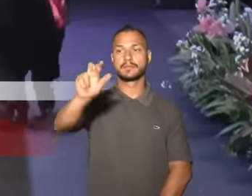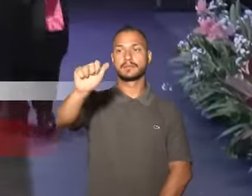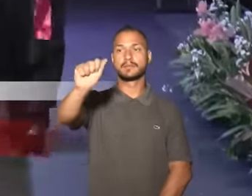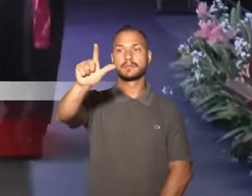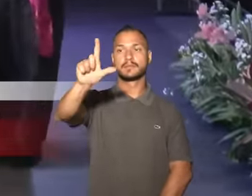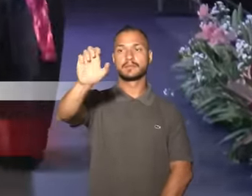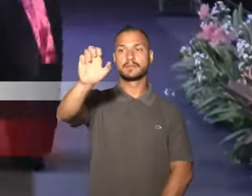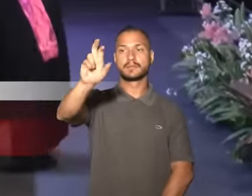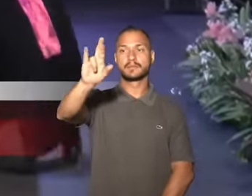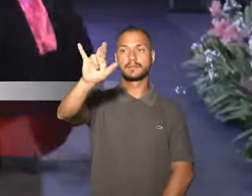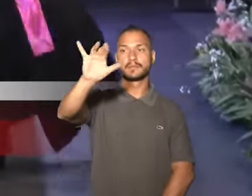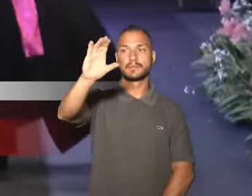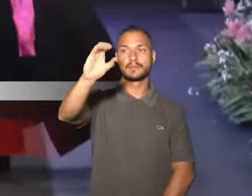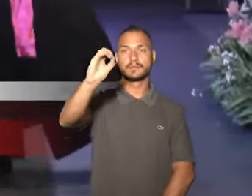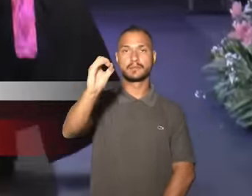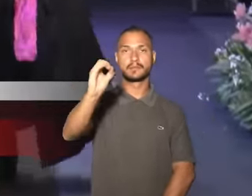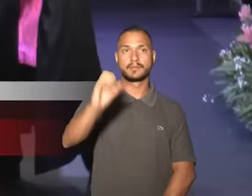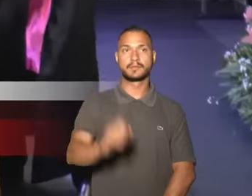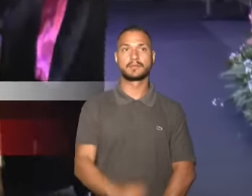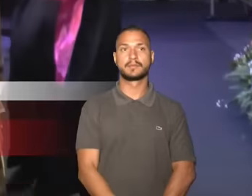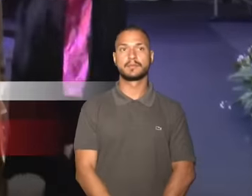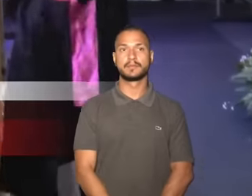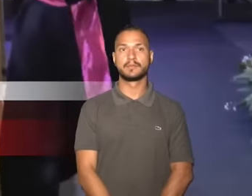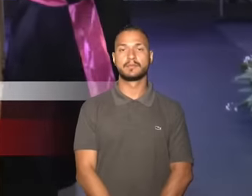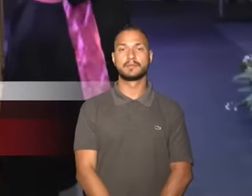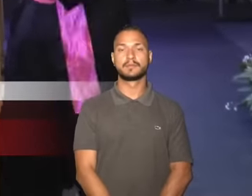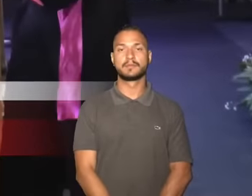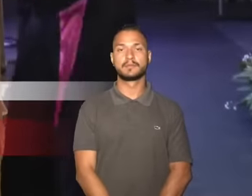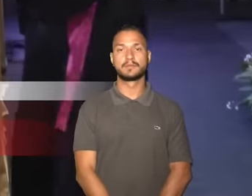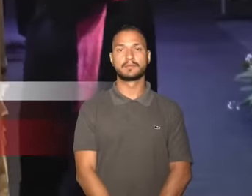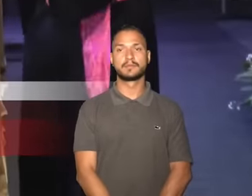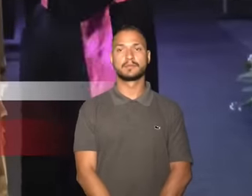Valério José Fonseca Júnior.